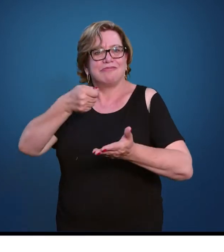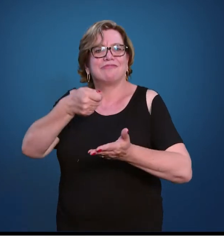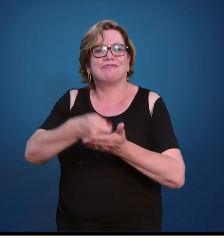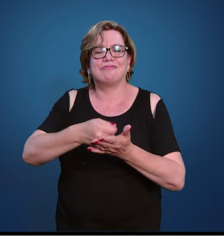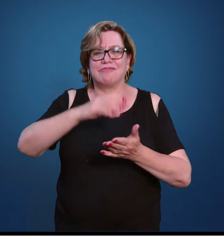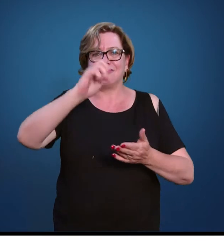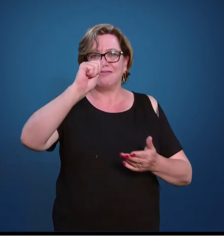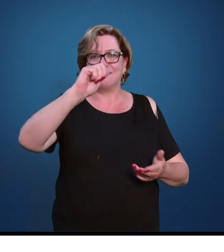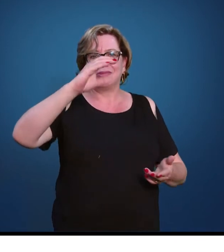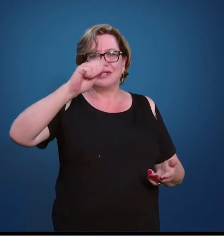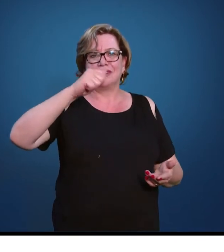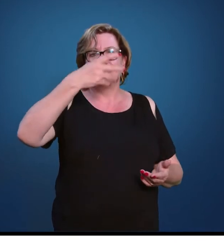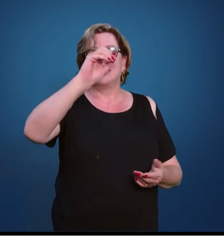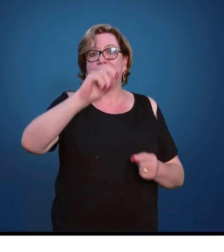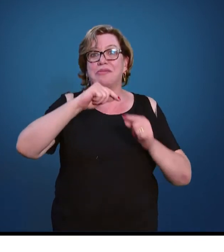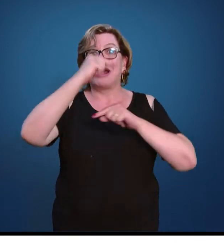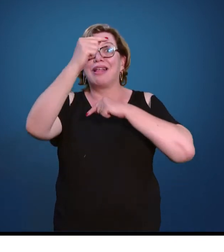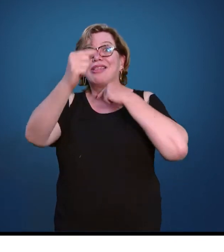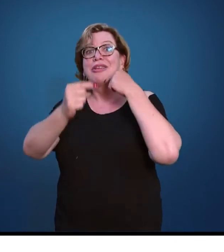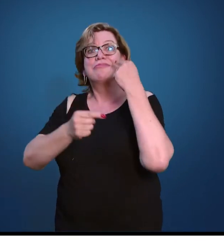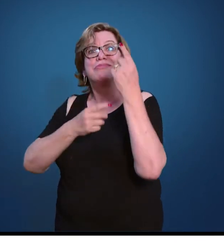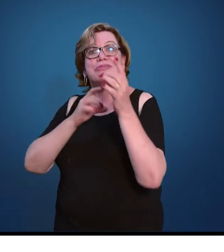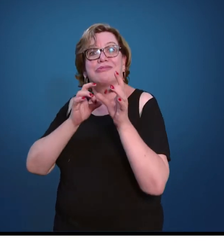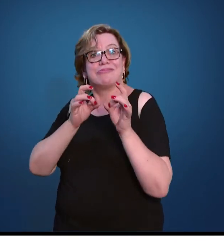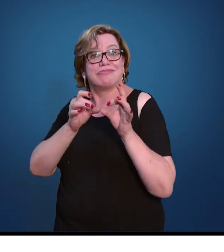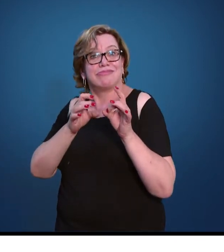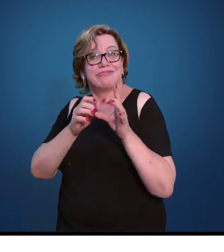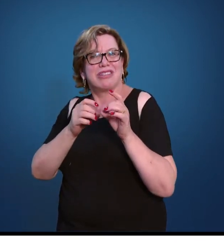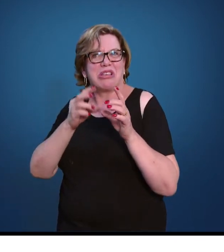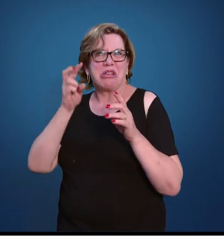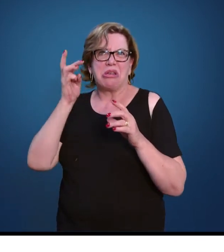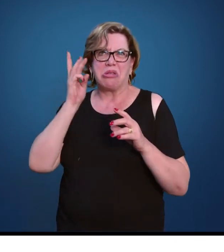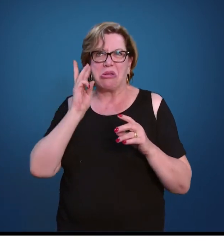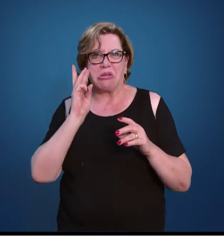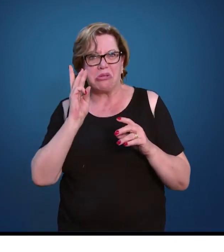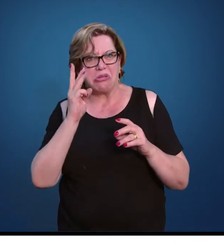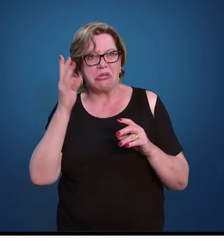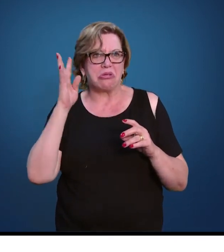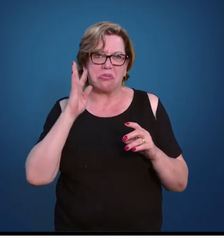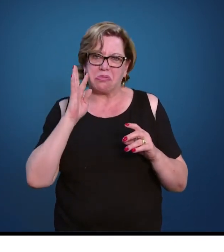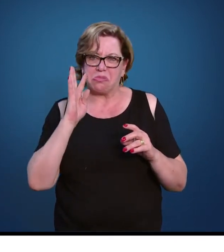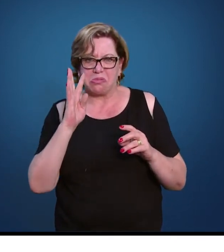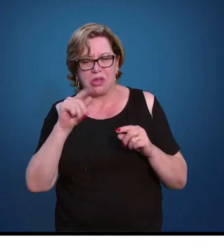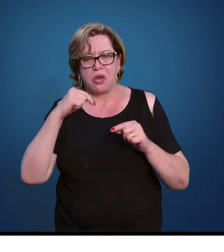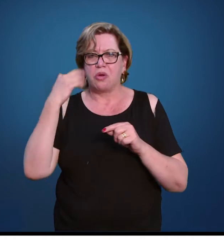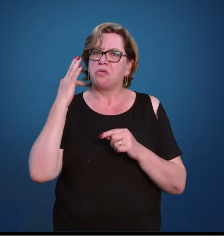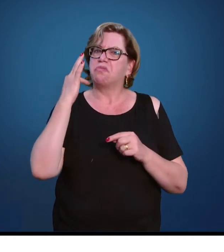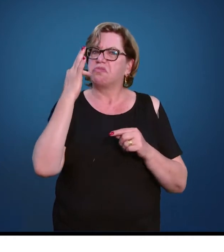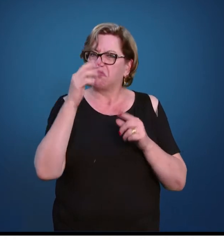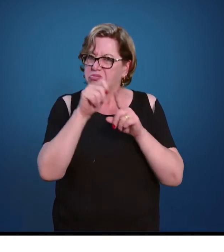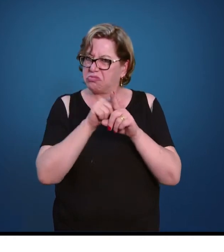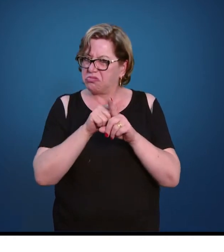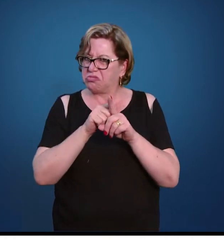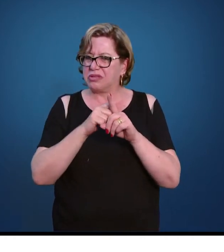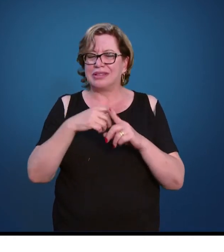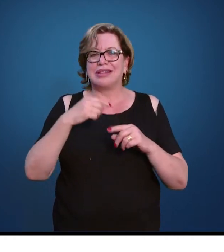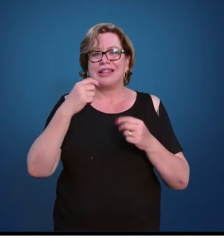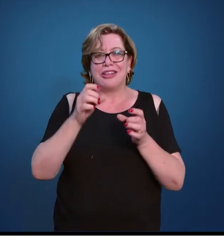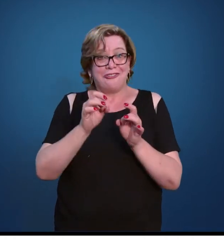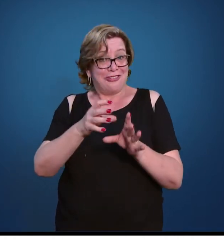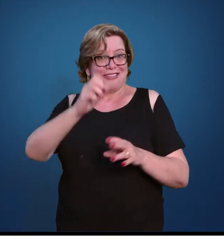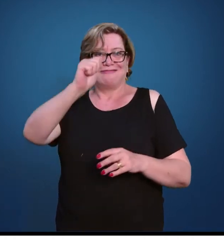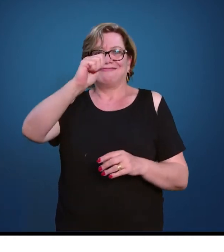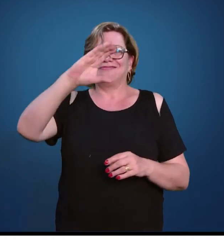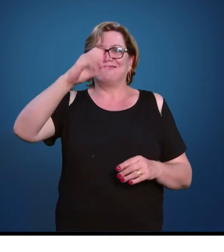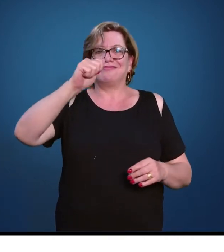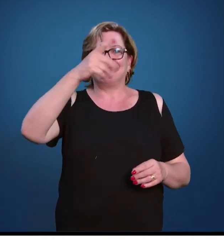ação agora e revender daqui 3, 4 dias ou semanas ou meses e ter um lucro